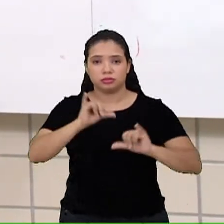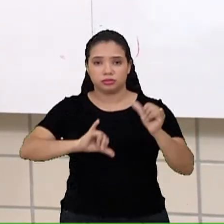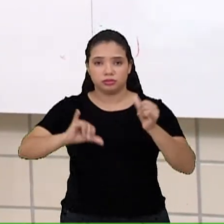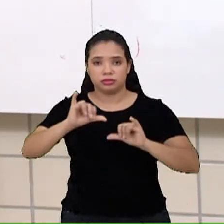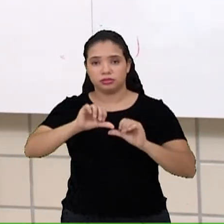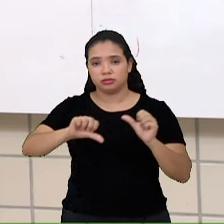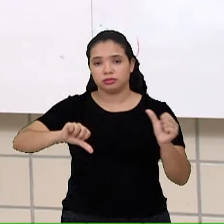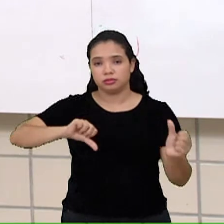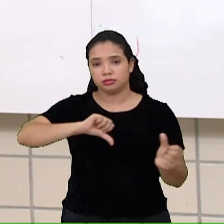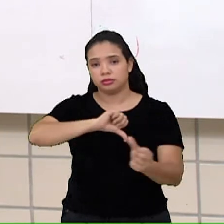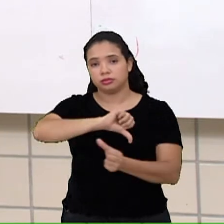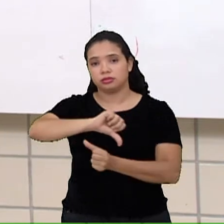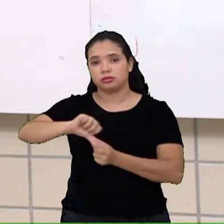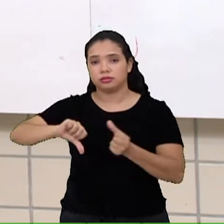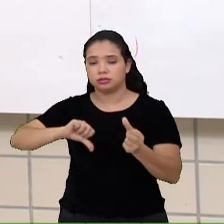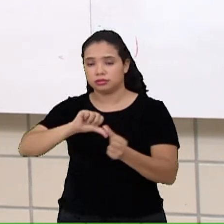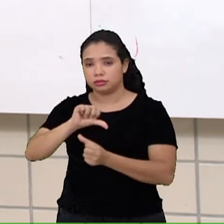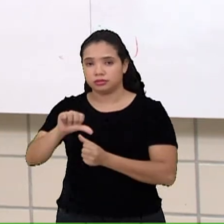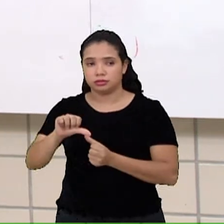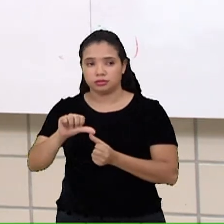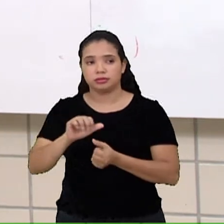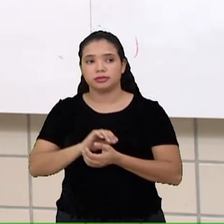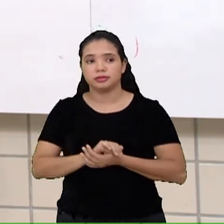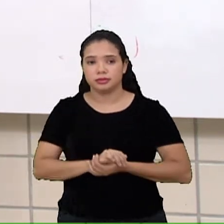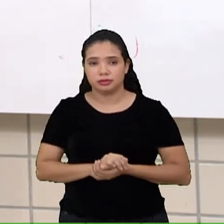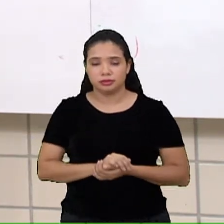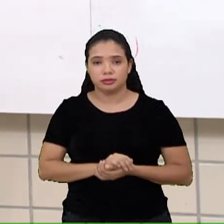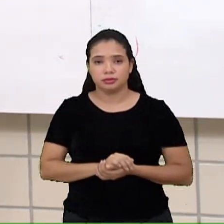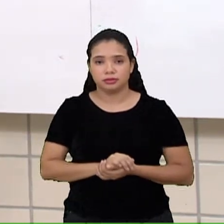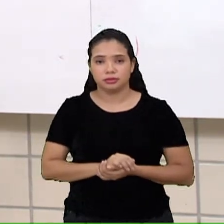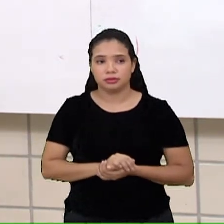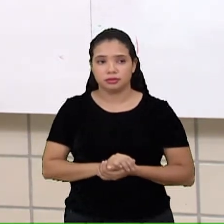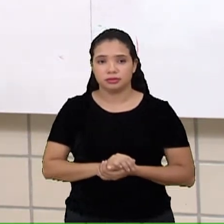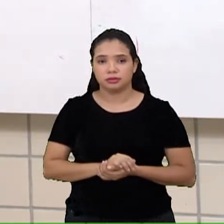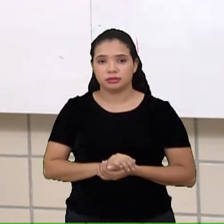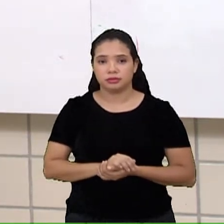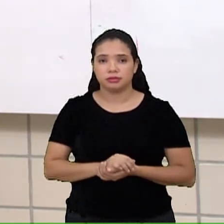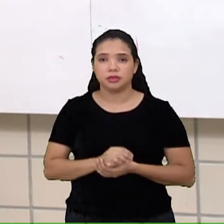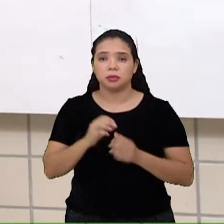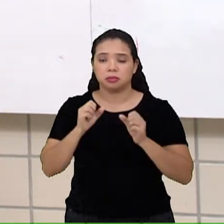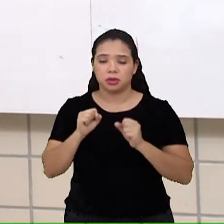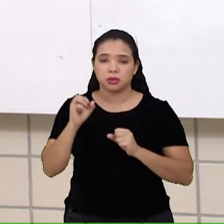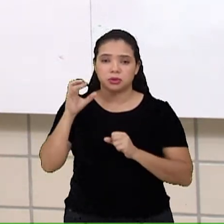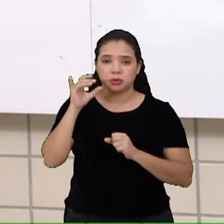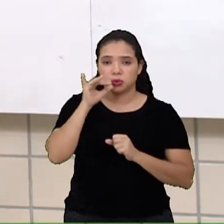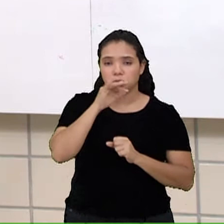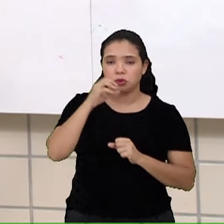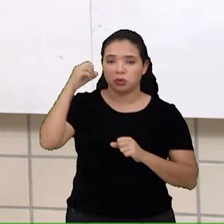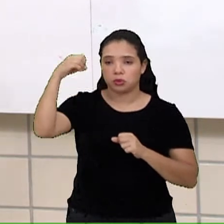Essa transformação química, ela vai ser através de calor, de luz,